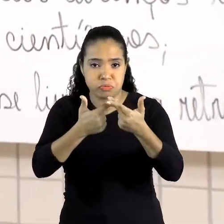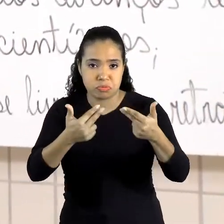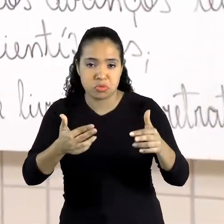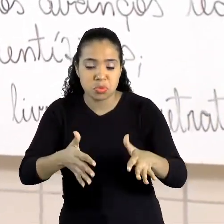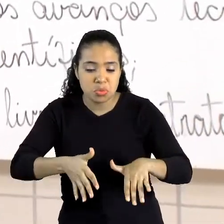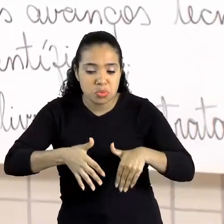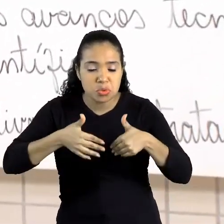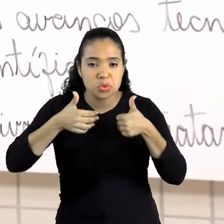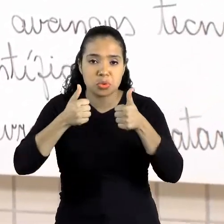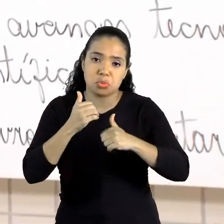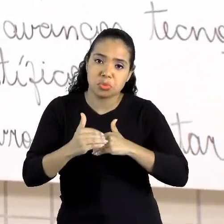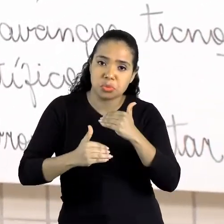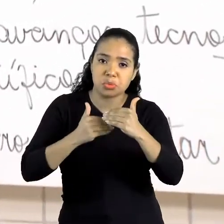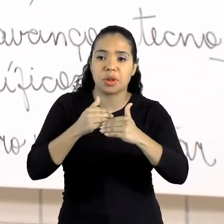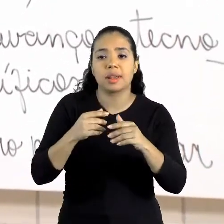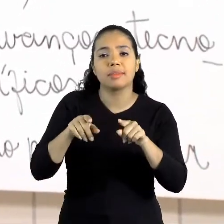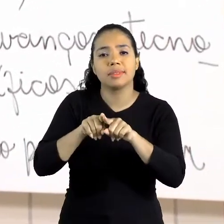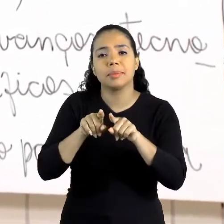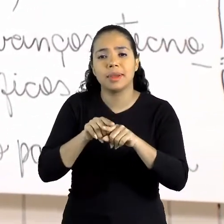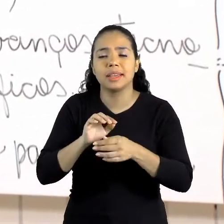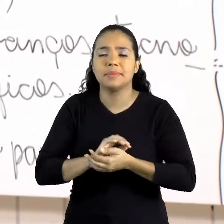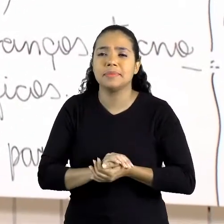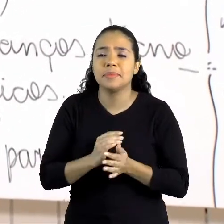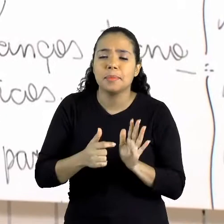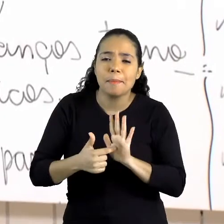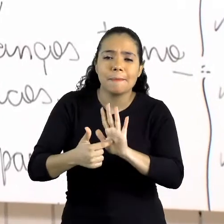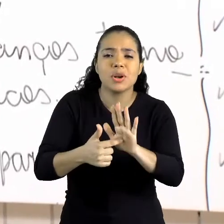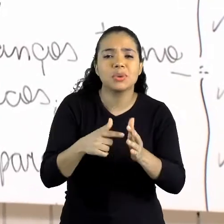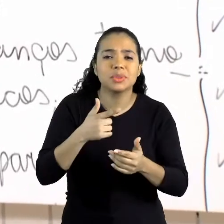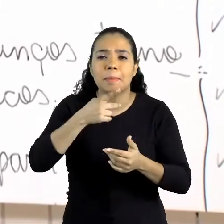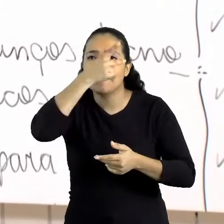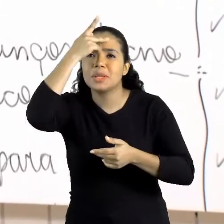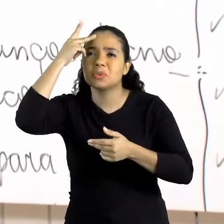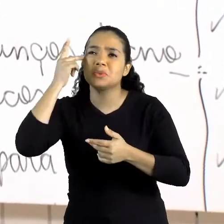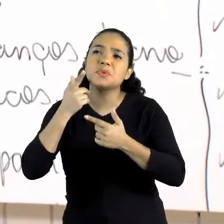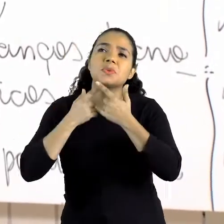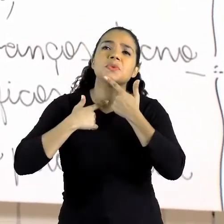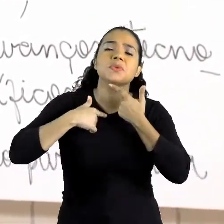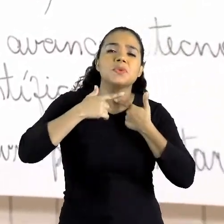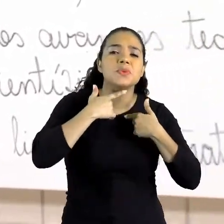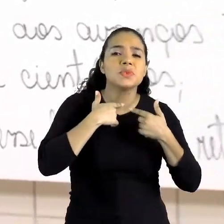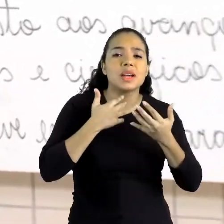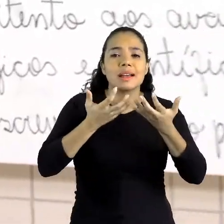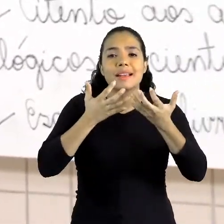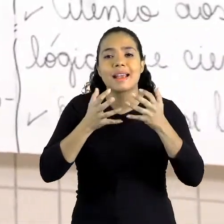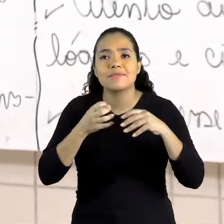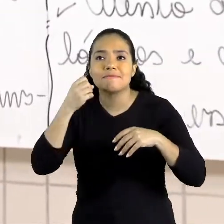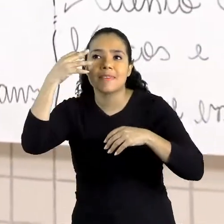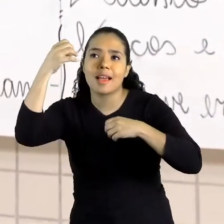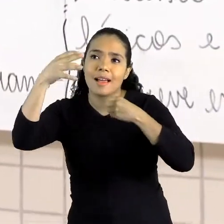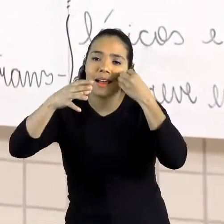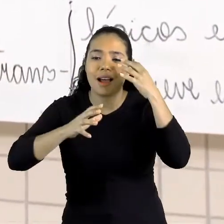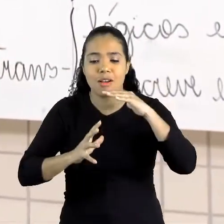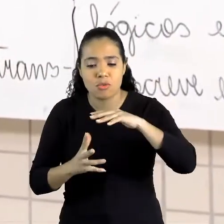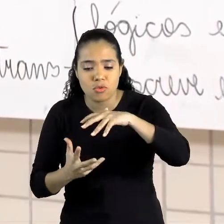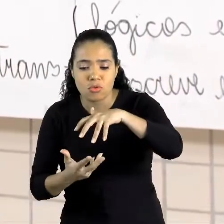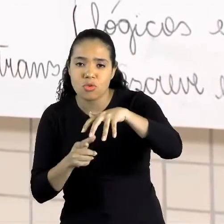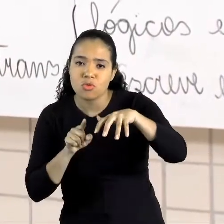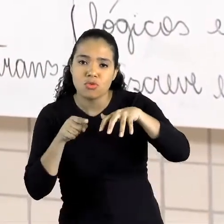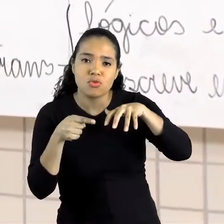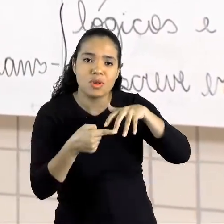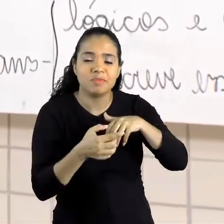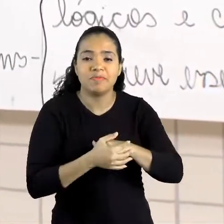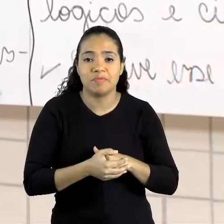desejo de muitas pessoas, que é dar a volta ao mundo. Com o avanço dos meios de transporte,